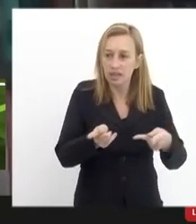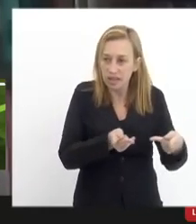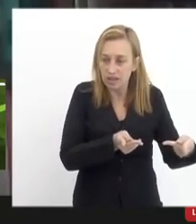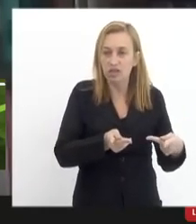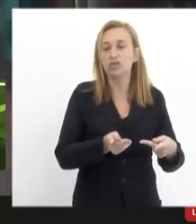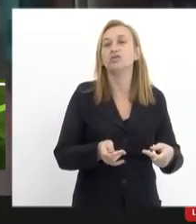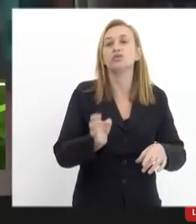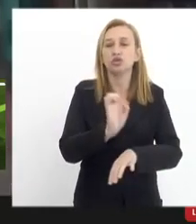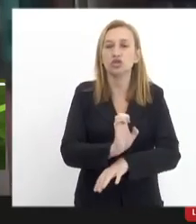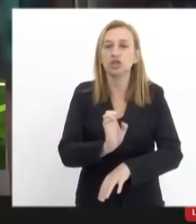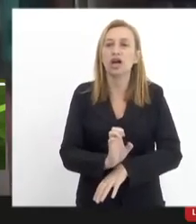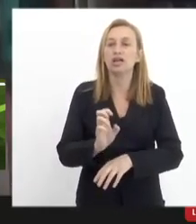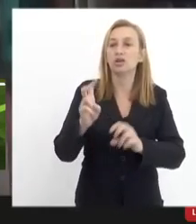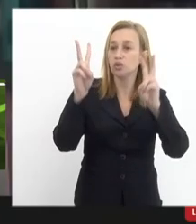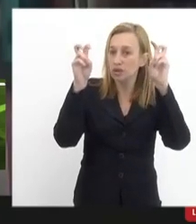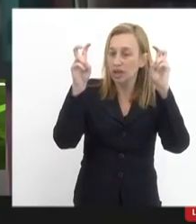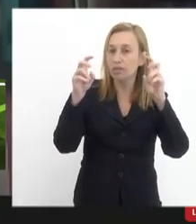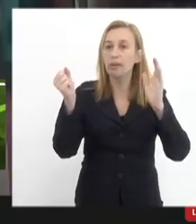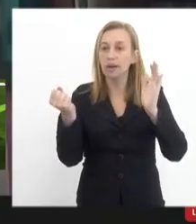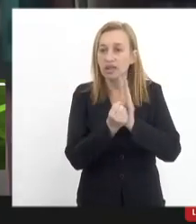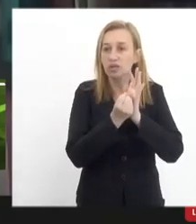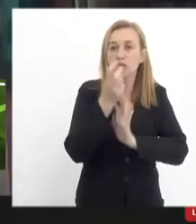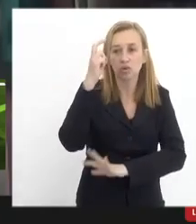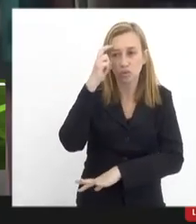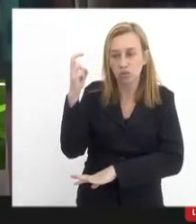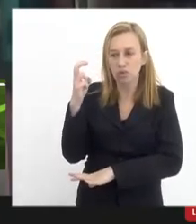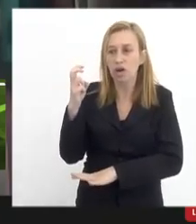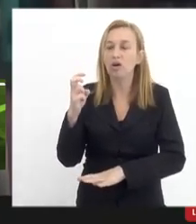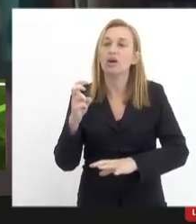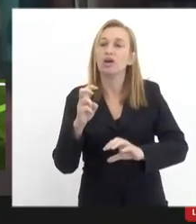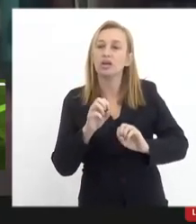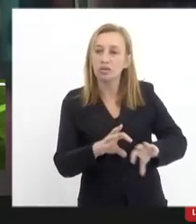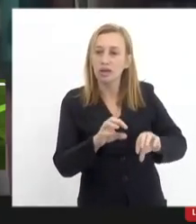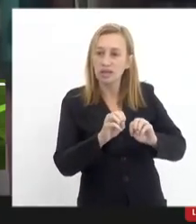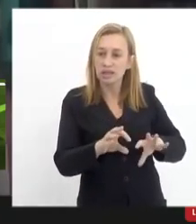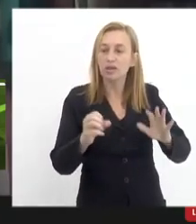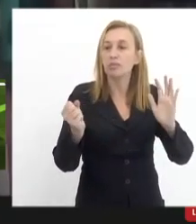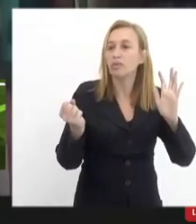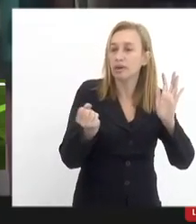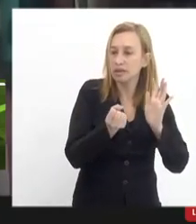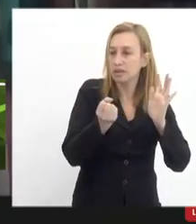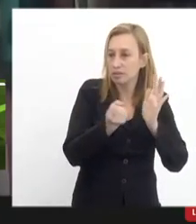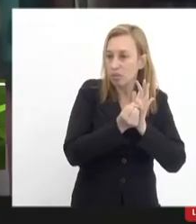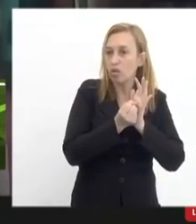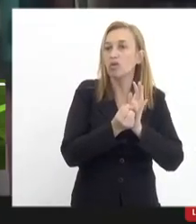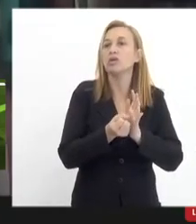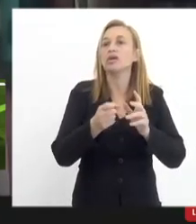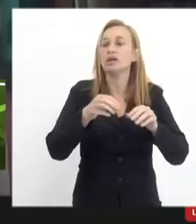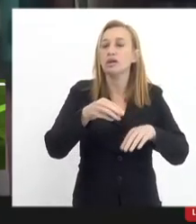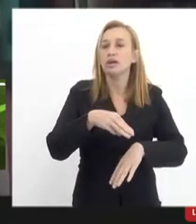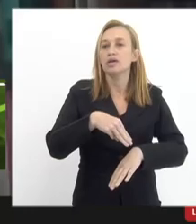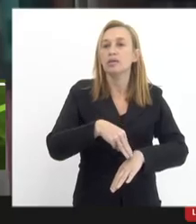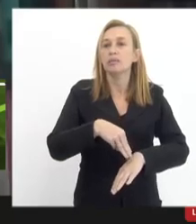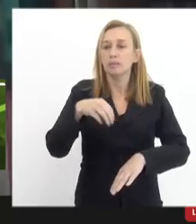temas patrimônio material, educação para o patrimônio, mestres e mestras das culturas